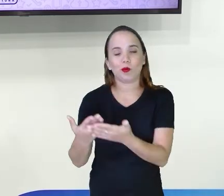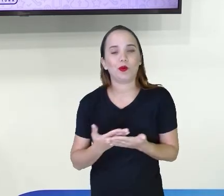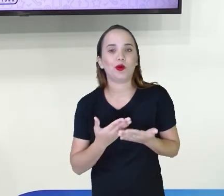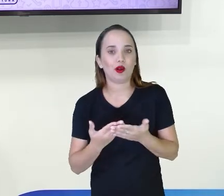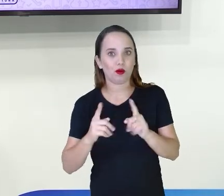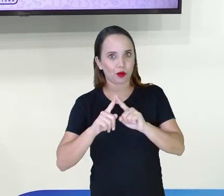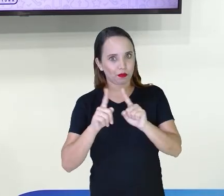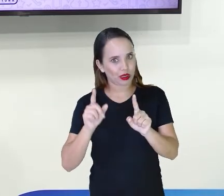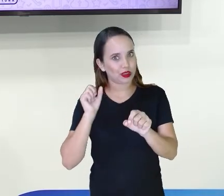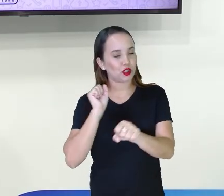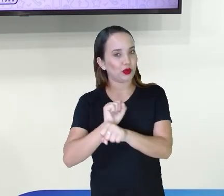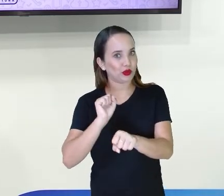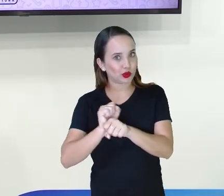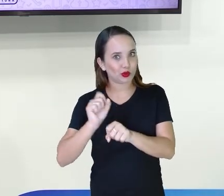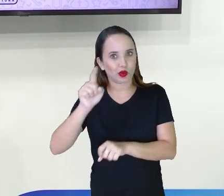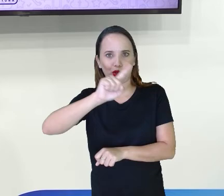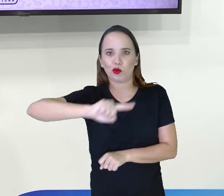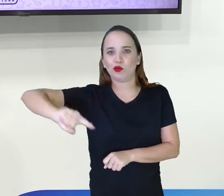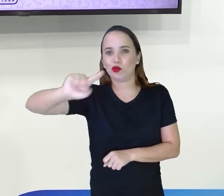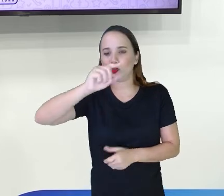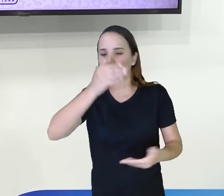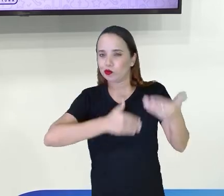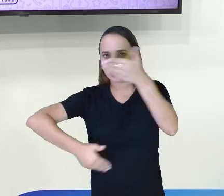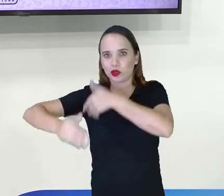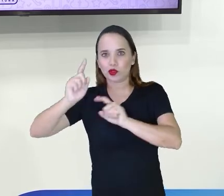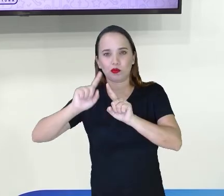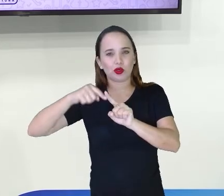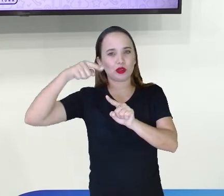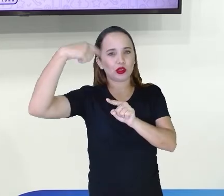Mas eu conto com a sua participação nas próximas, hein?